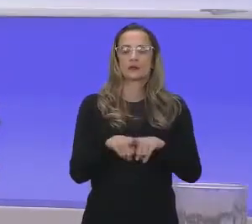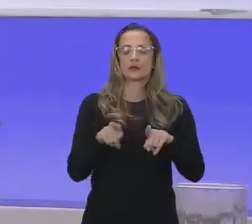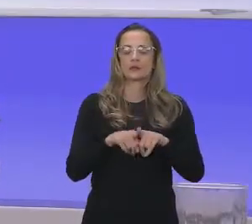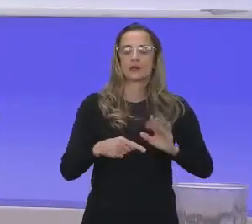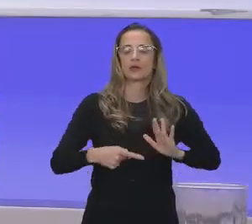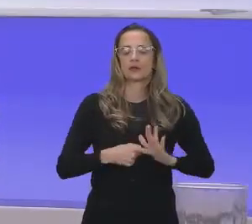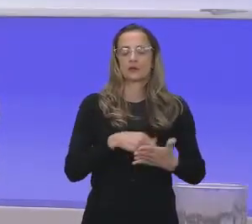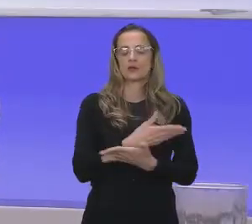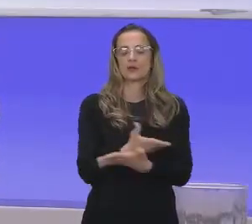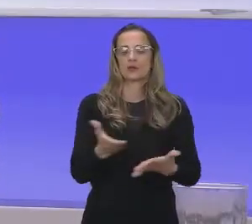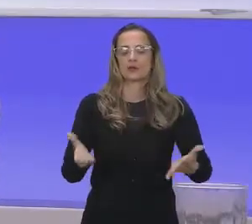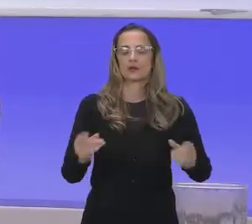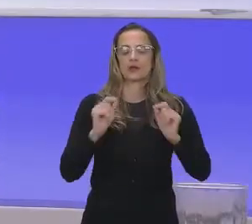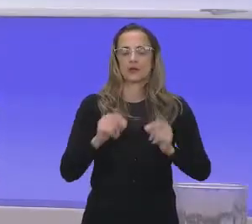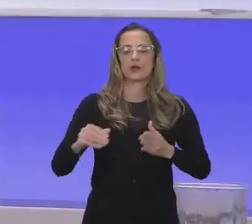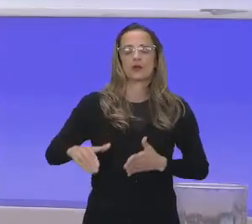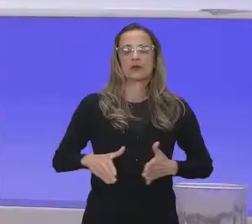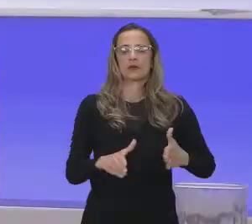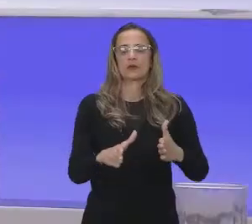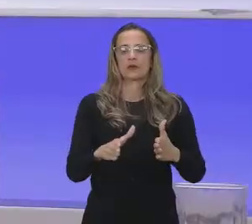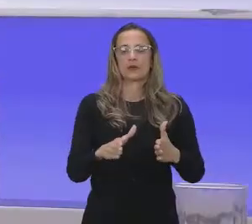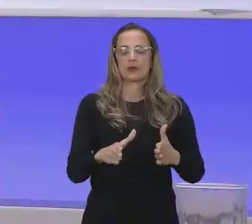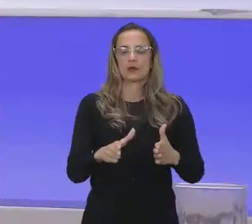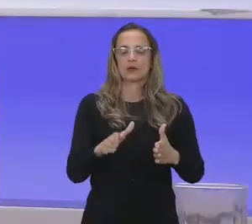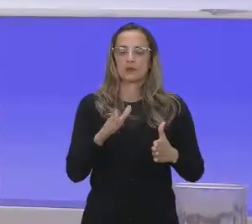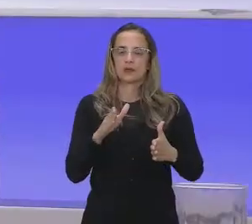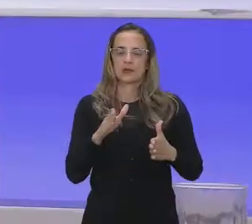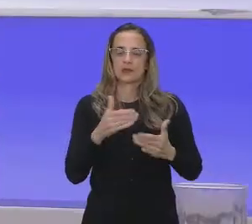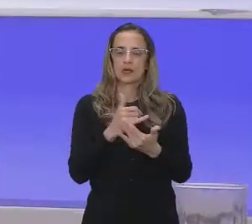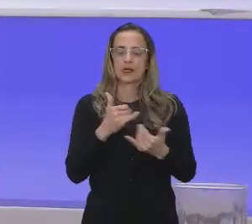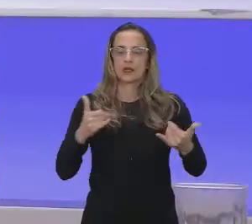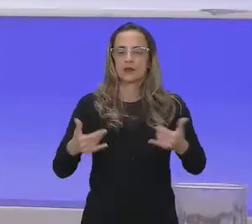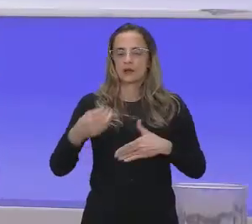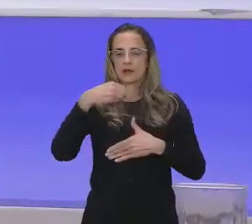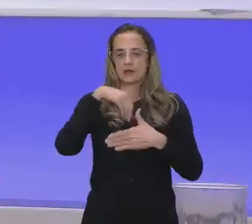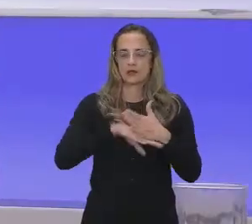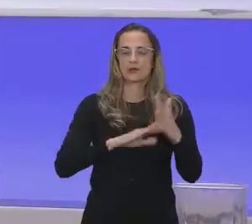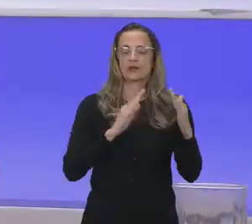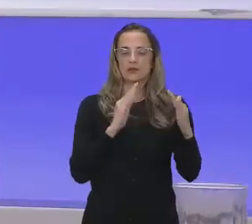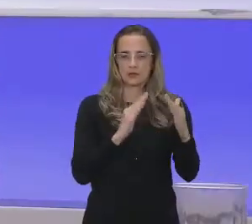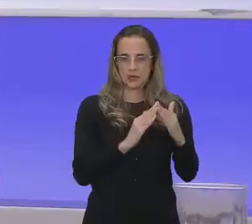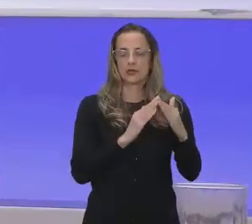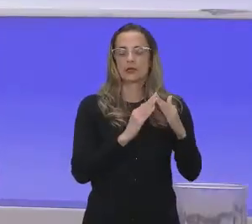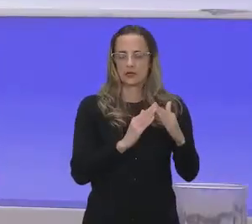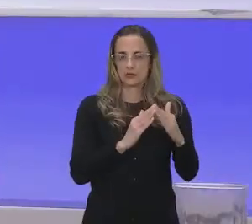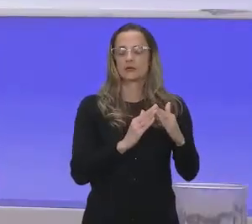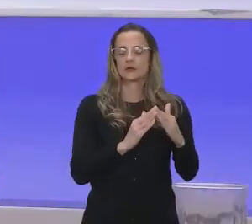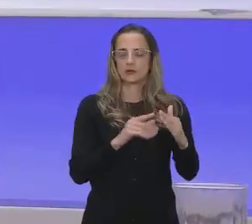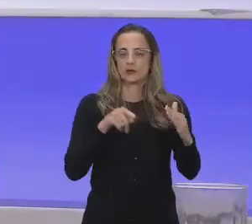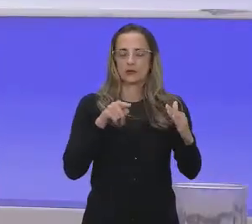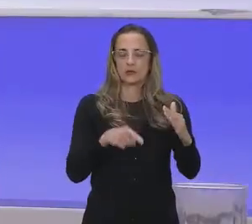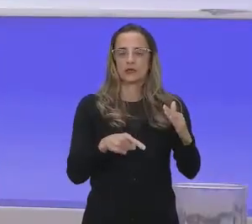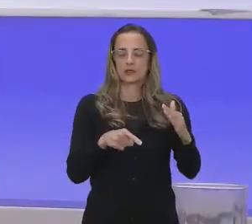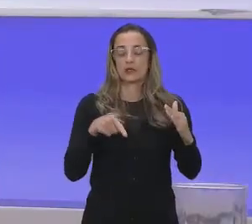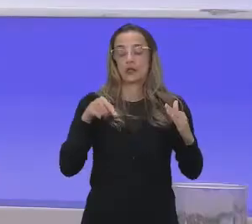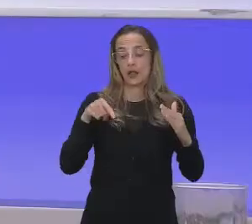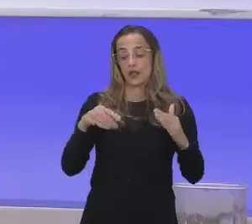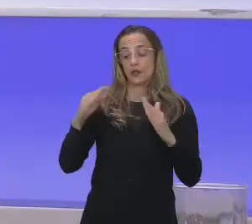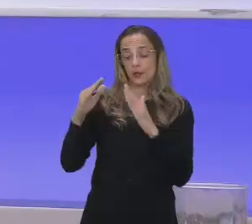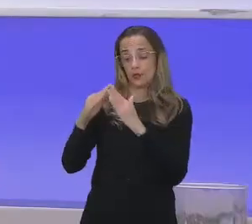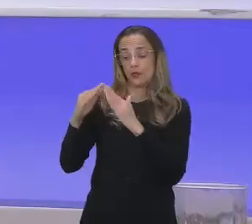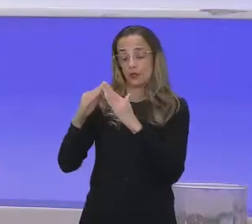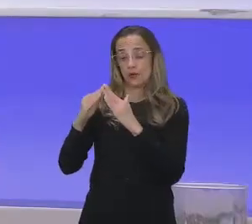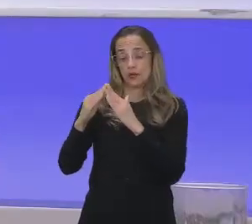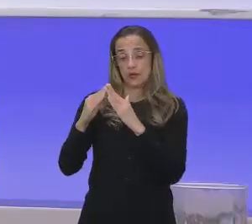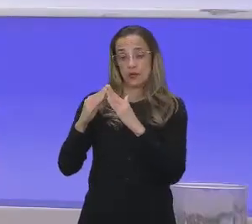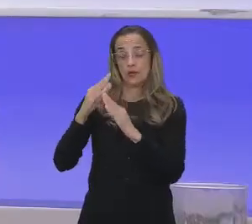queria trazer é que o caminho da eletricidade dentro da casa, dentro quando você instala um painel solar,